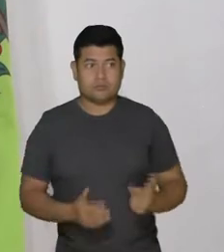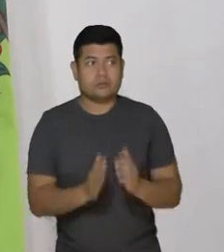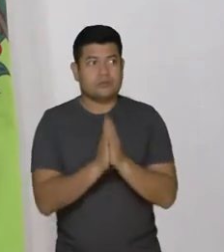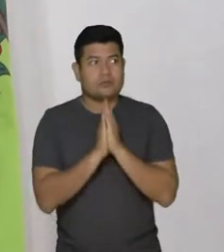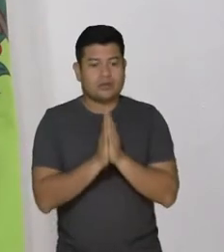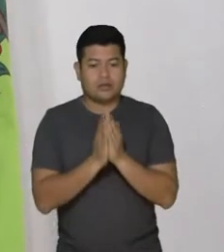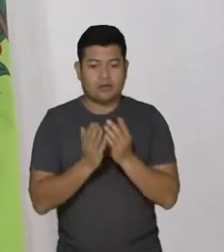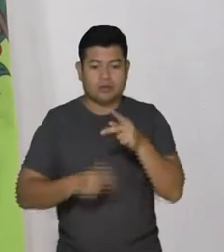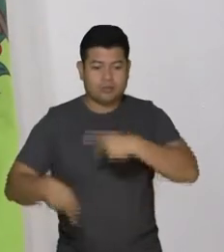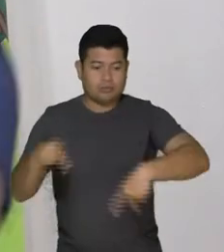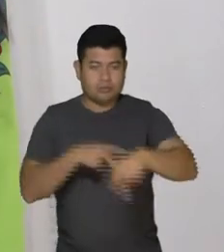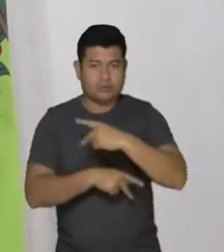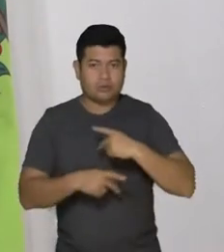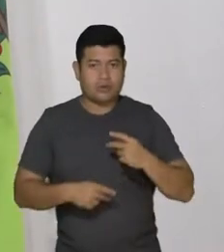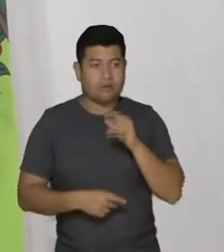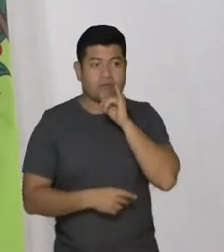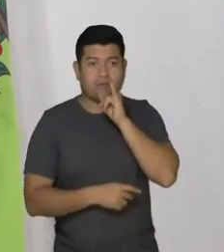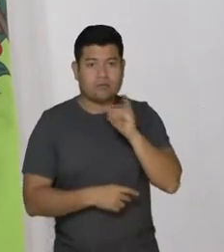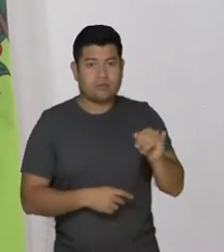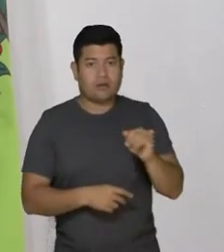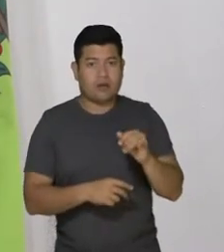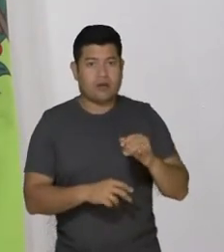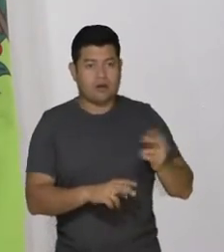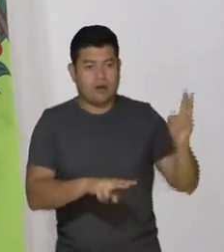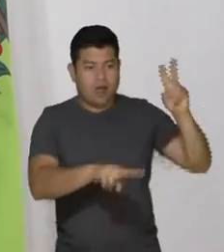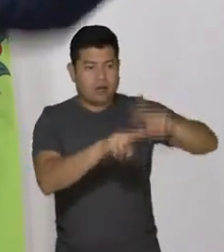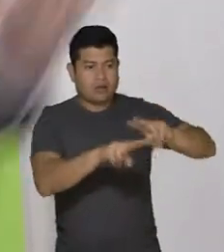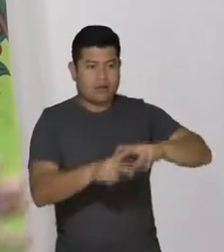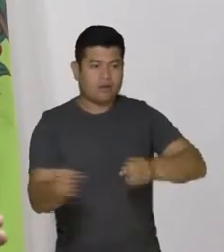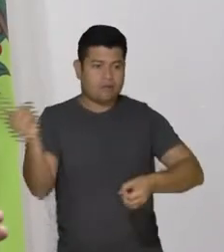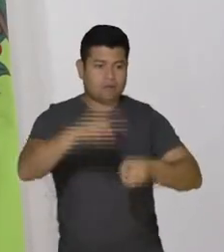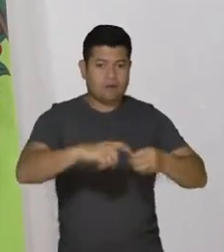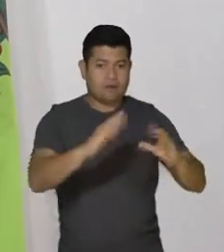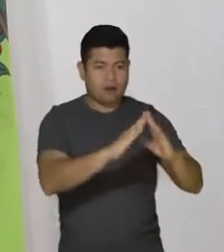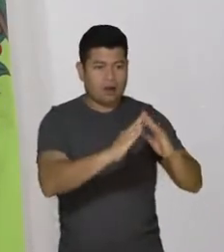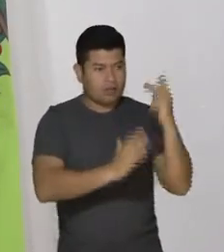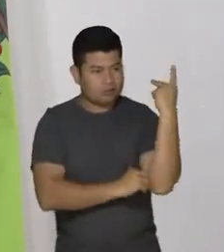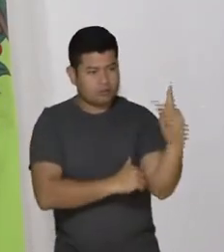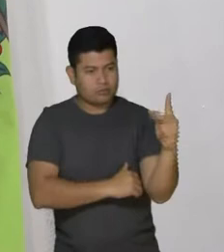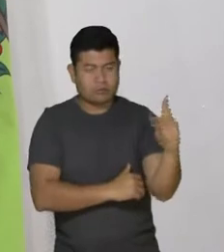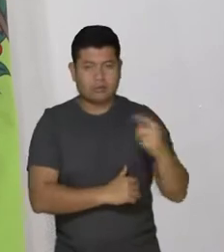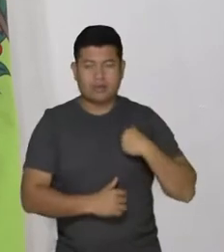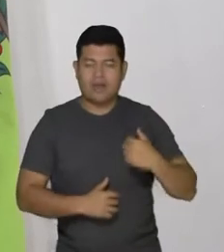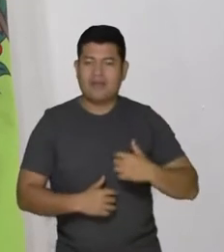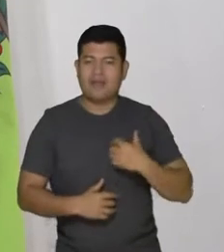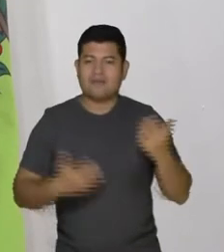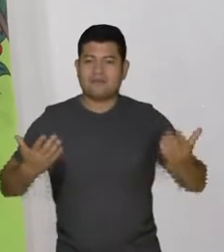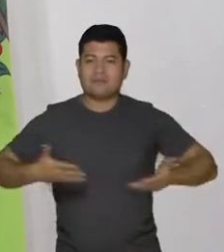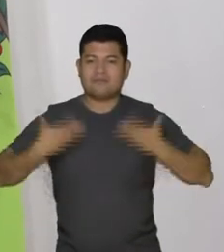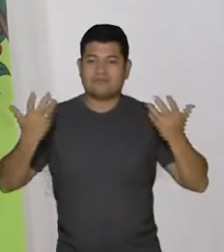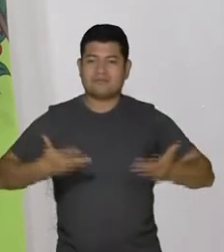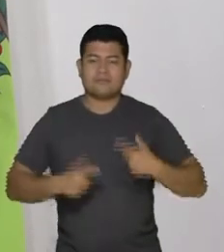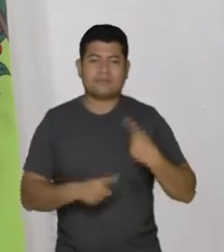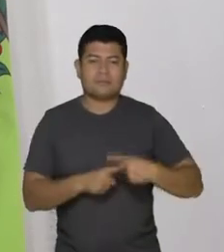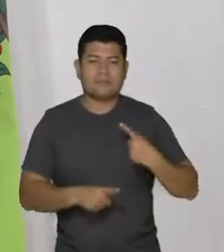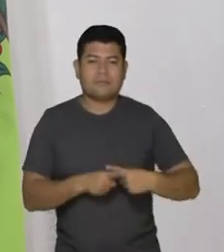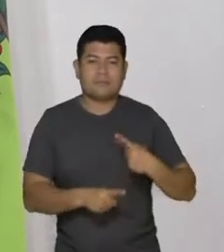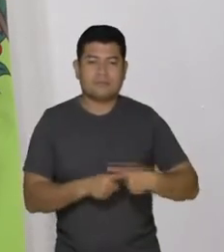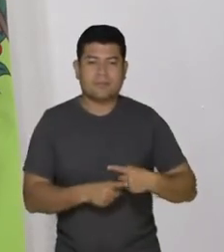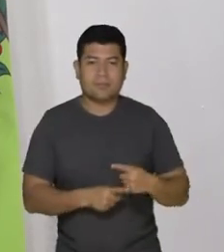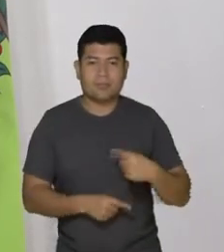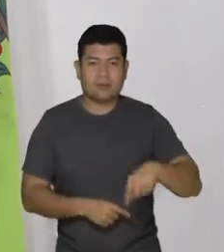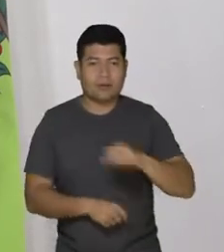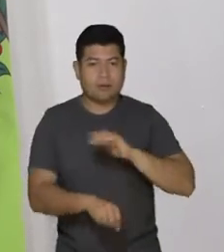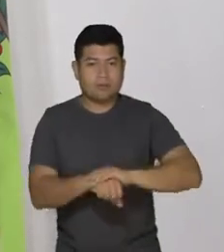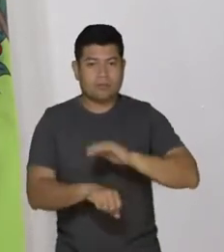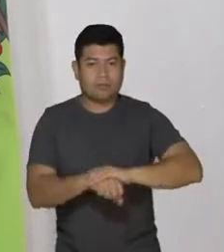disse Moisés hashtag vai para casa eu fico contente eu fico contente porque eu e o padre Pedro somos os autores do